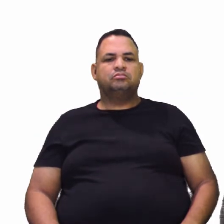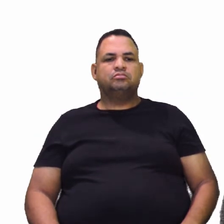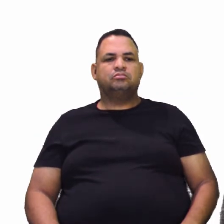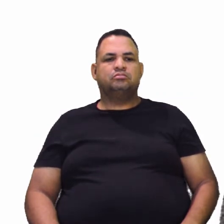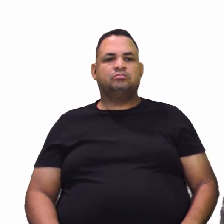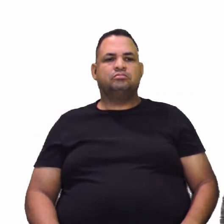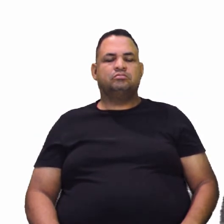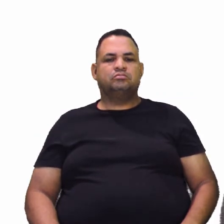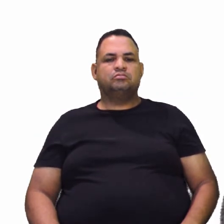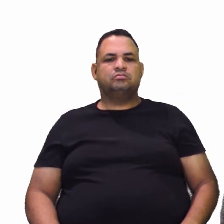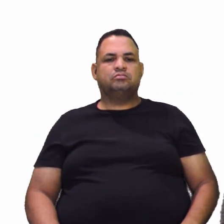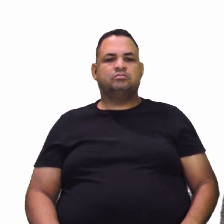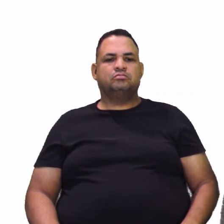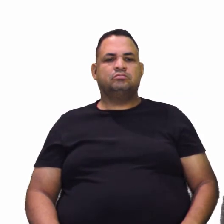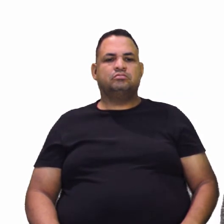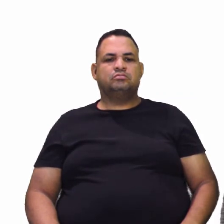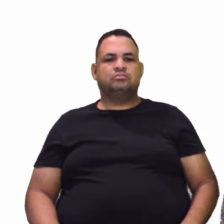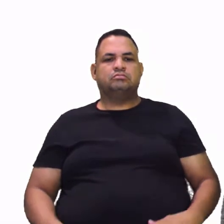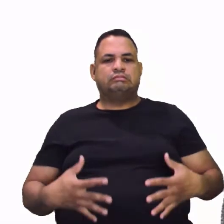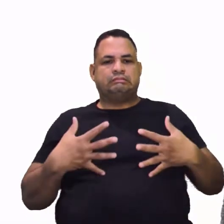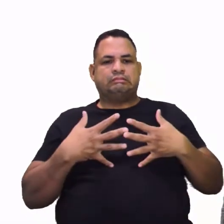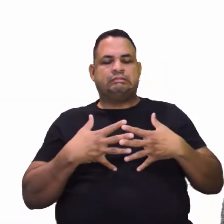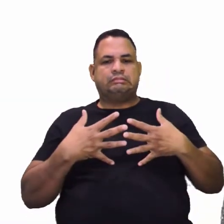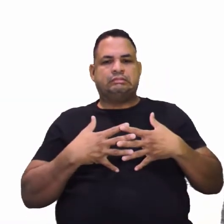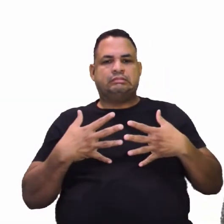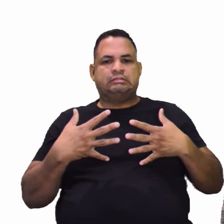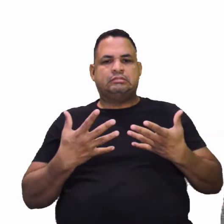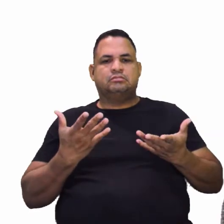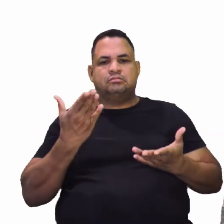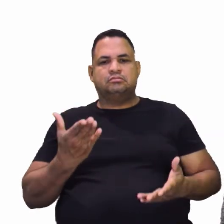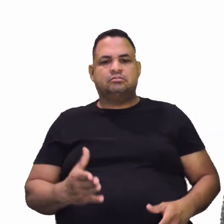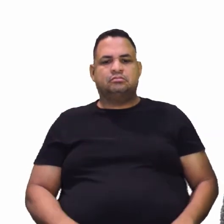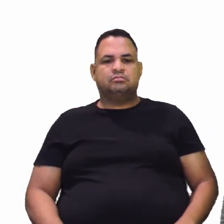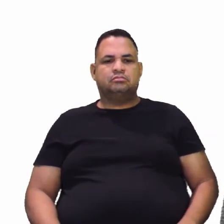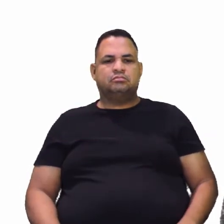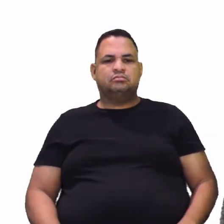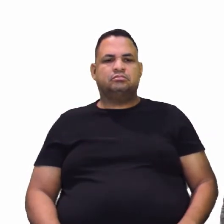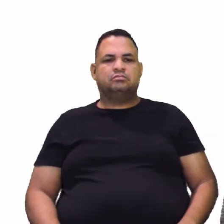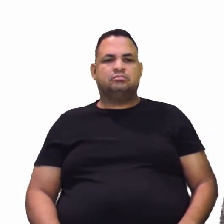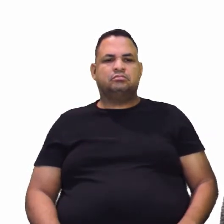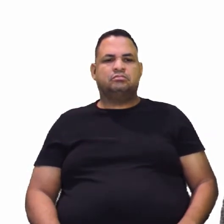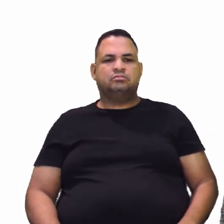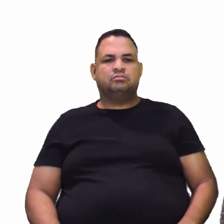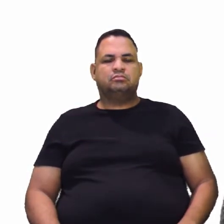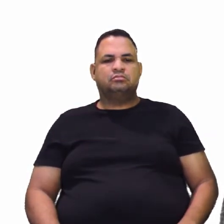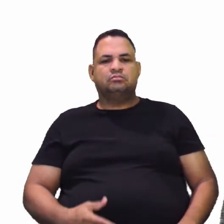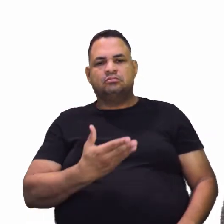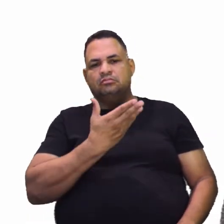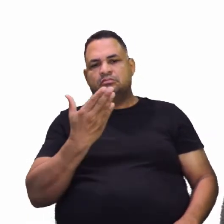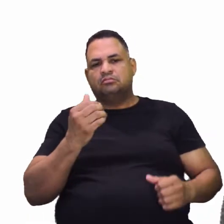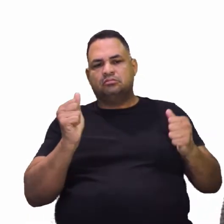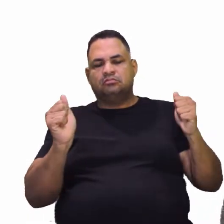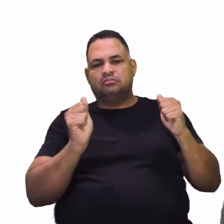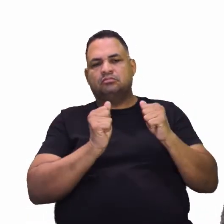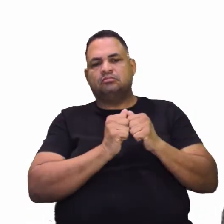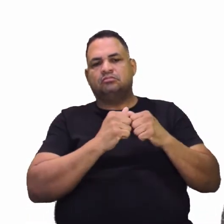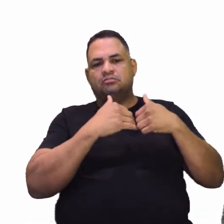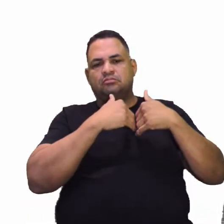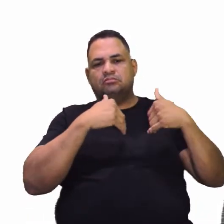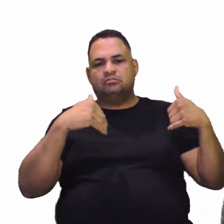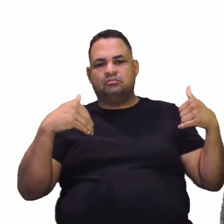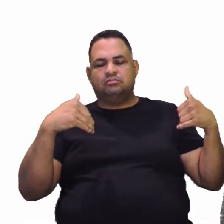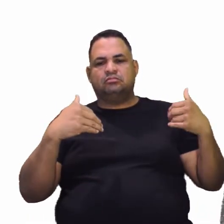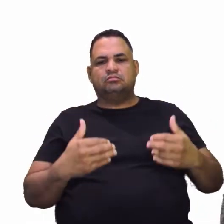pouquinho mais hoje. As nossas confusing words, que são essas aqui. Everyday separado, everyday junto e